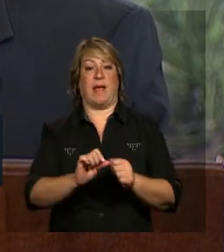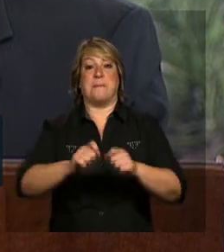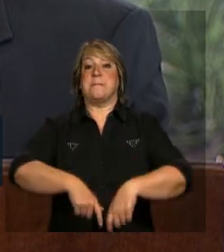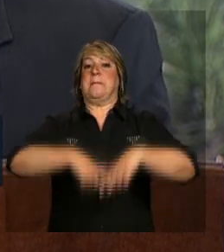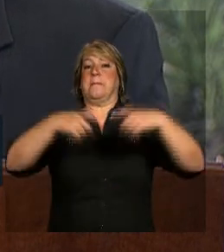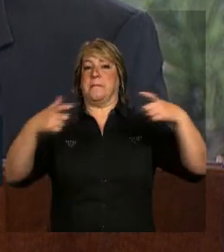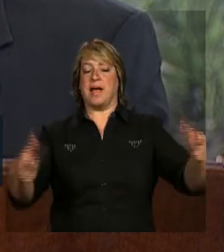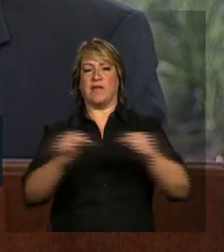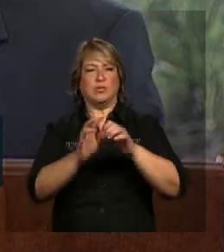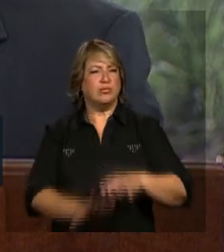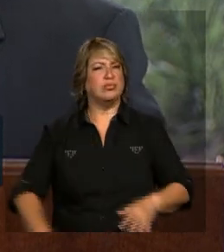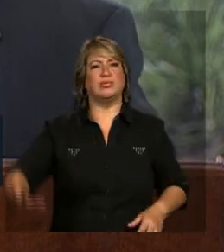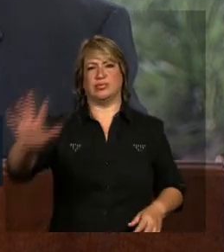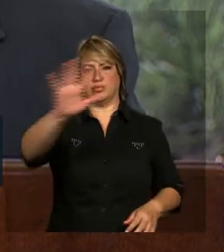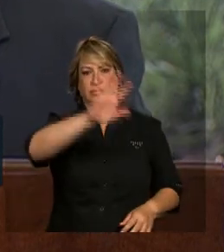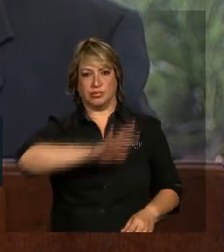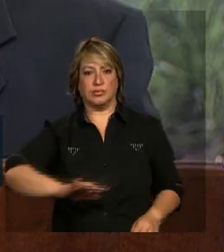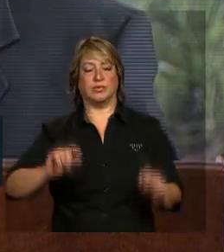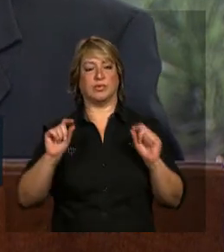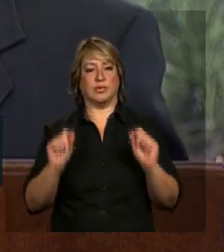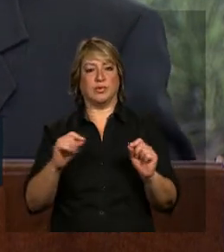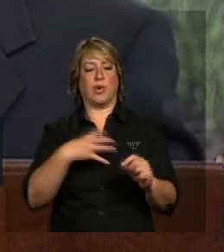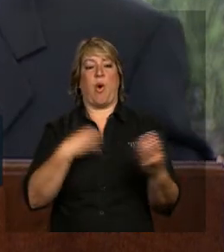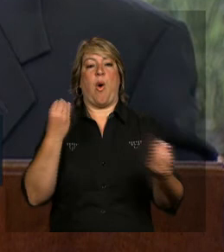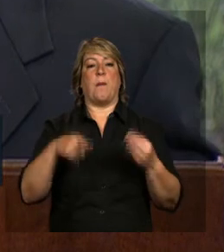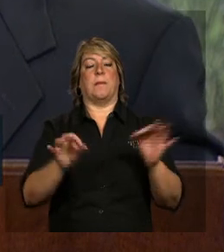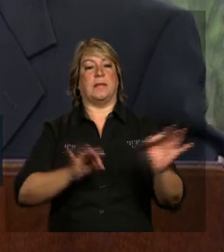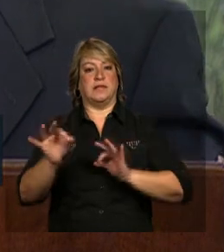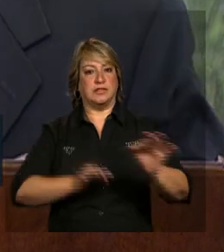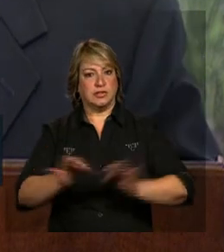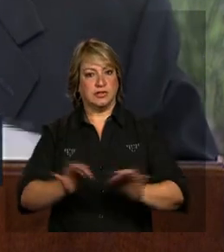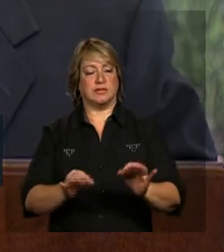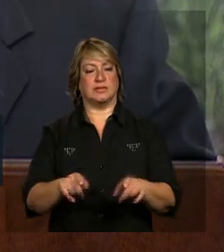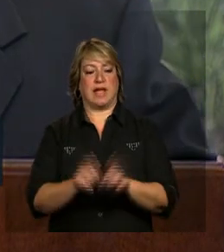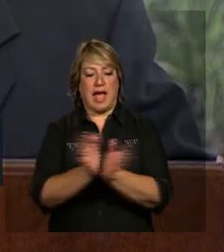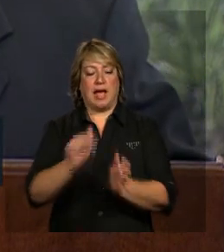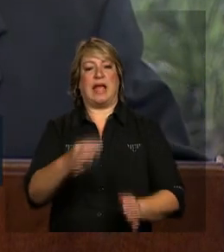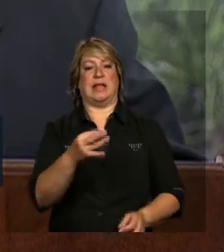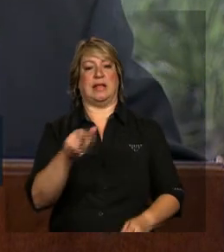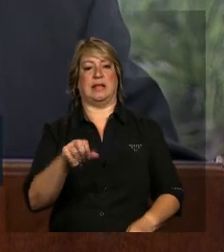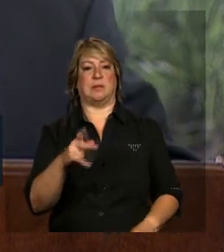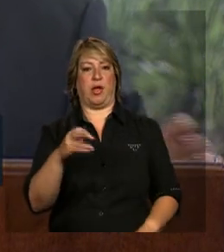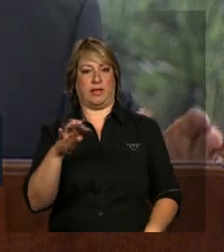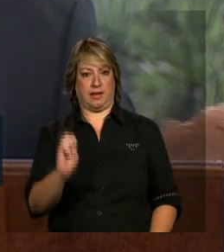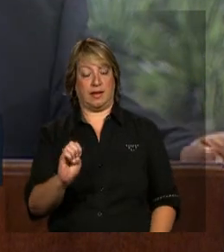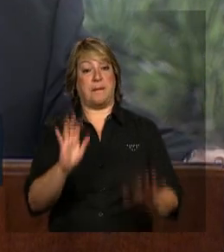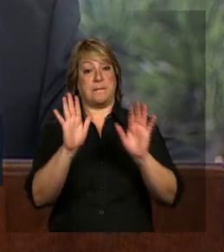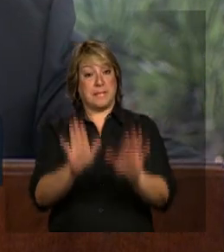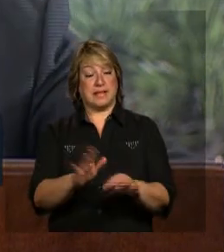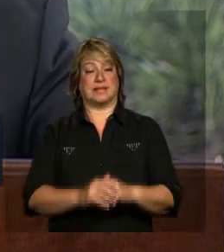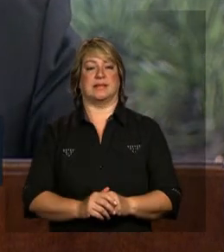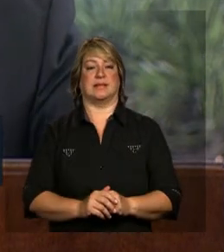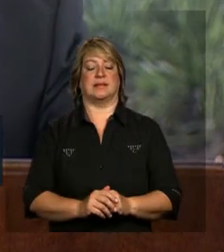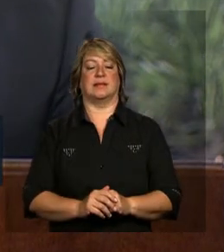Ampla fazer essa cobertura no sentido do planejamento e da formulação na área de transporte e mais